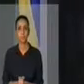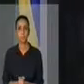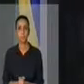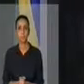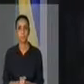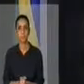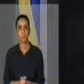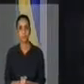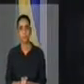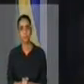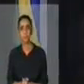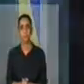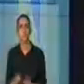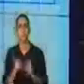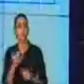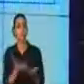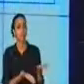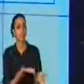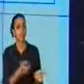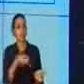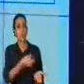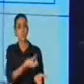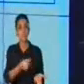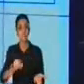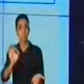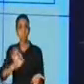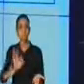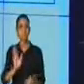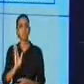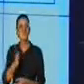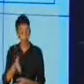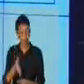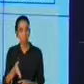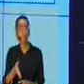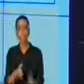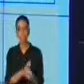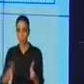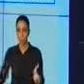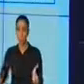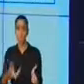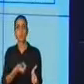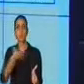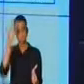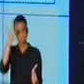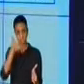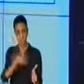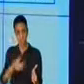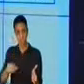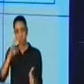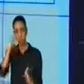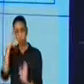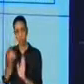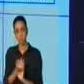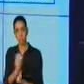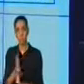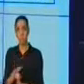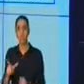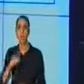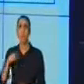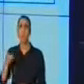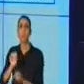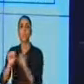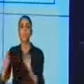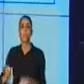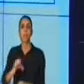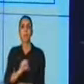60% dos tratamentos já são iniciados dentro dos 60 dias. Nós temos um sistema chamado SISCAN, onde